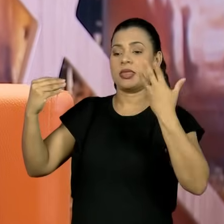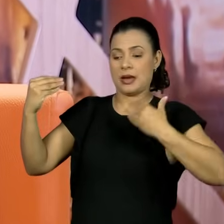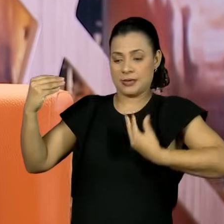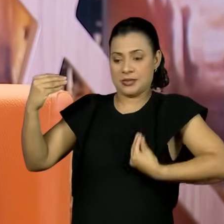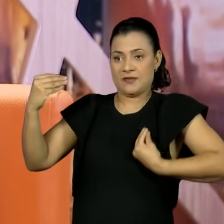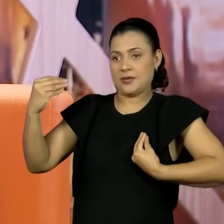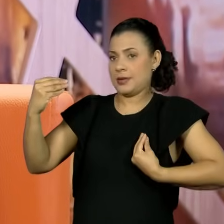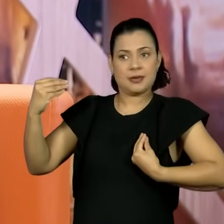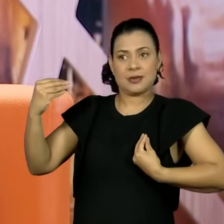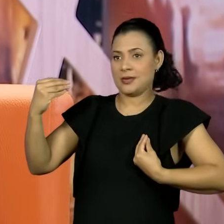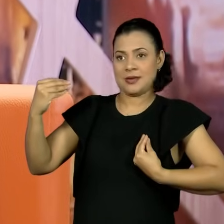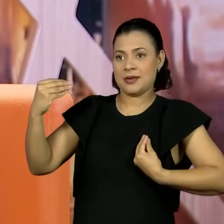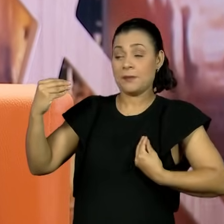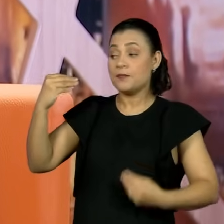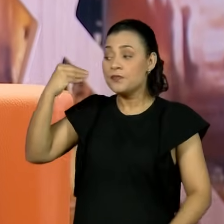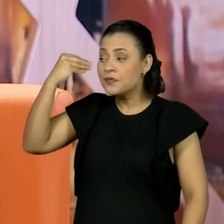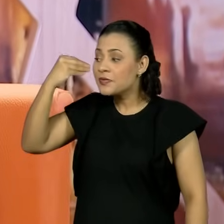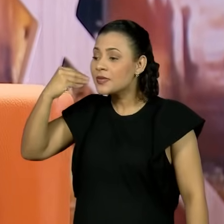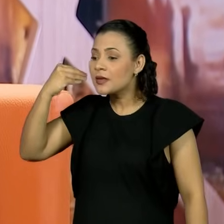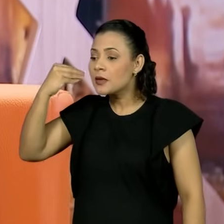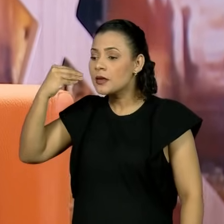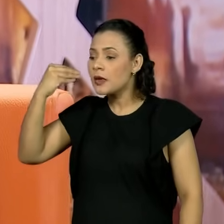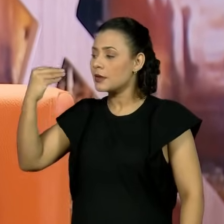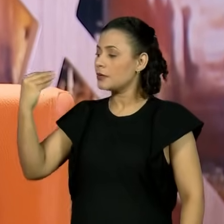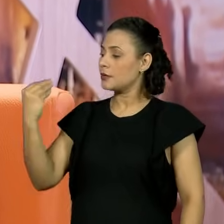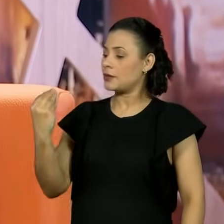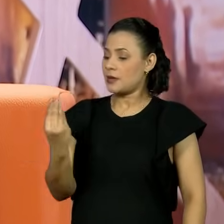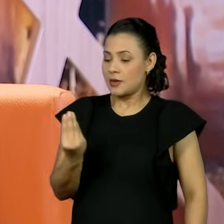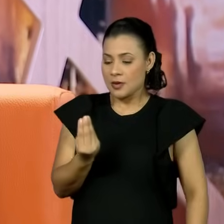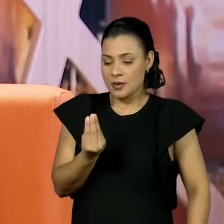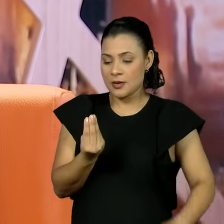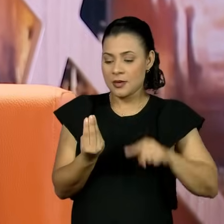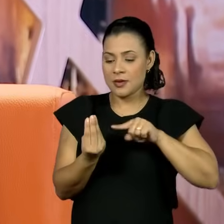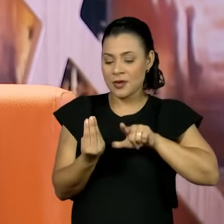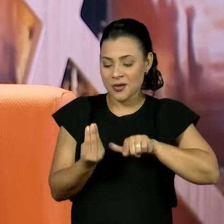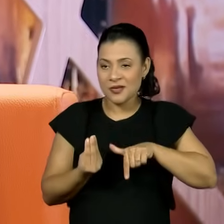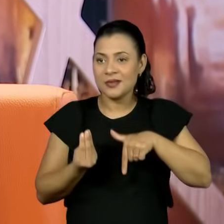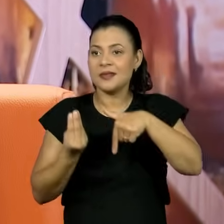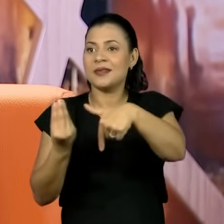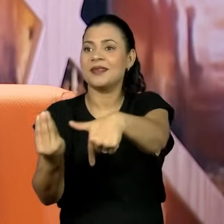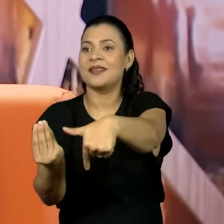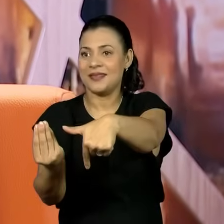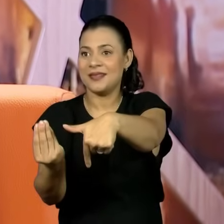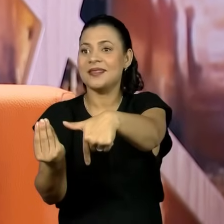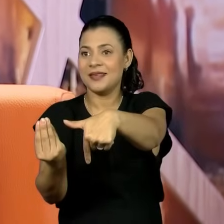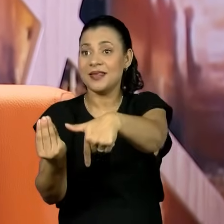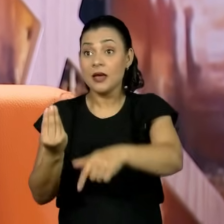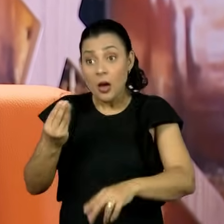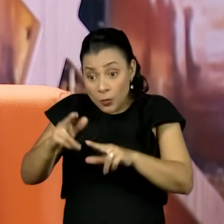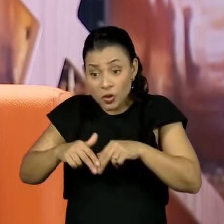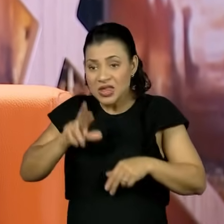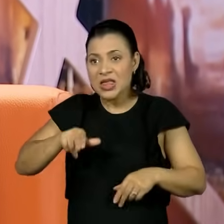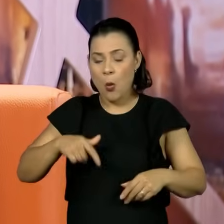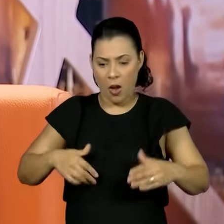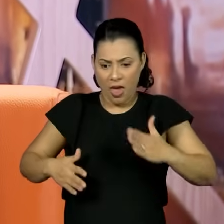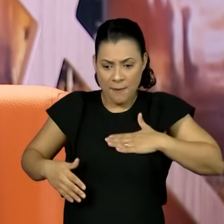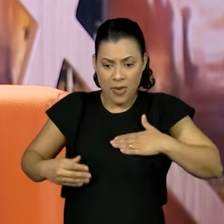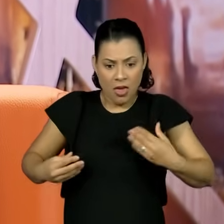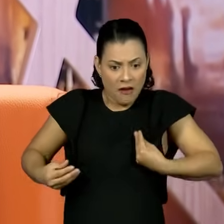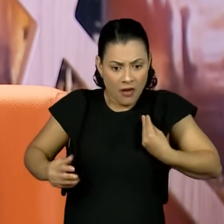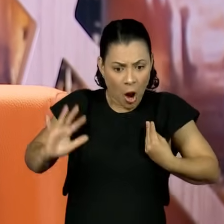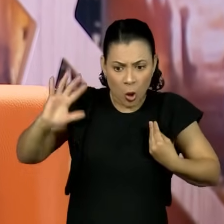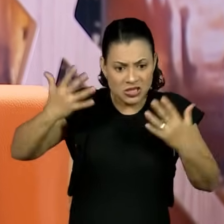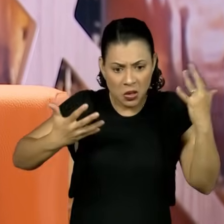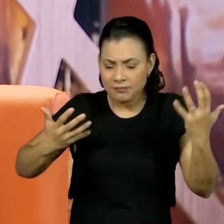comigo. A experiência é o que eu faço com o que me acontece. Então, eu acho que quando a gente escreve,